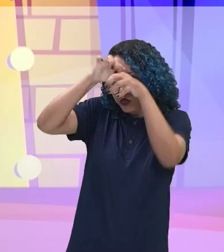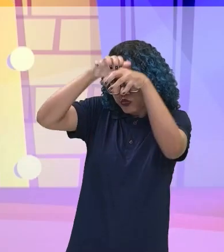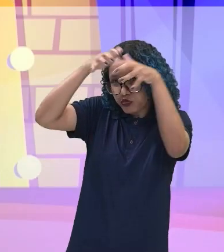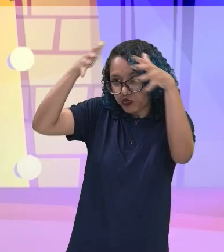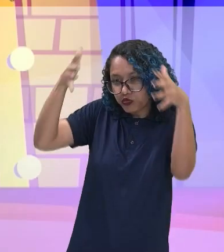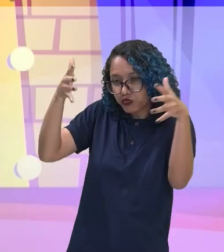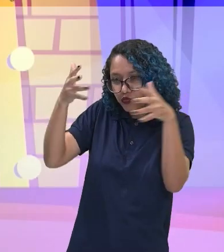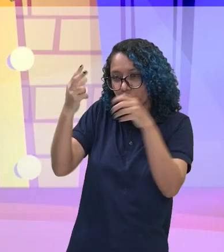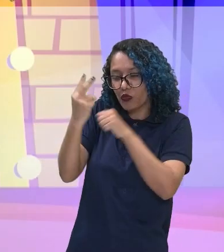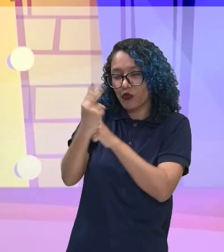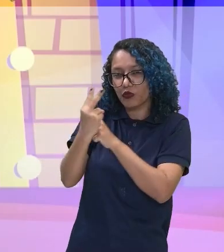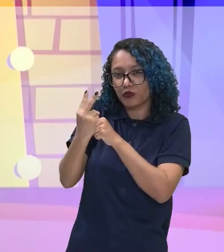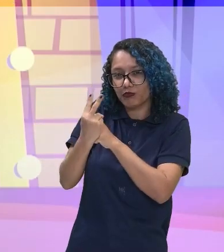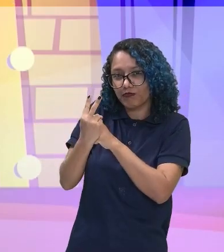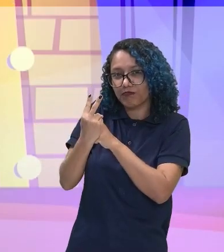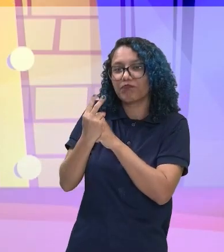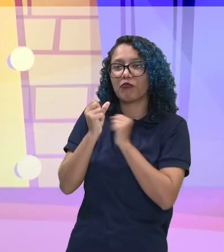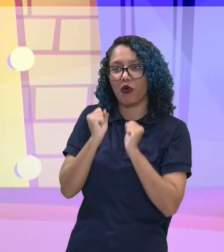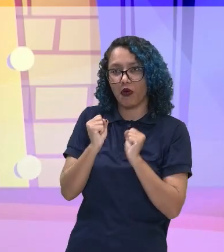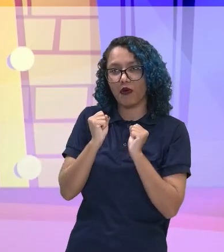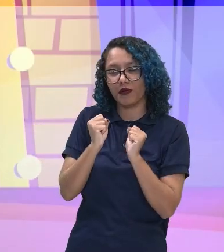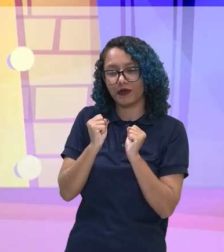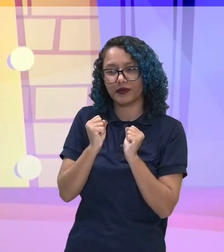ser o meu